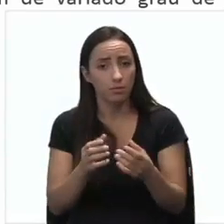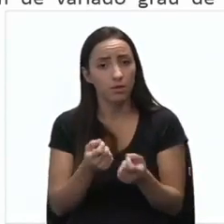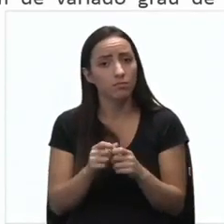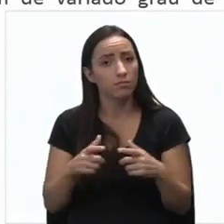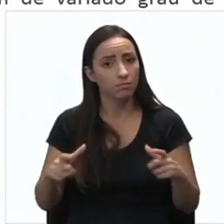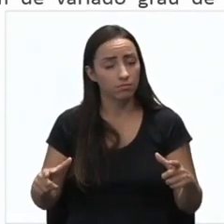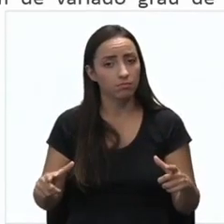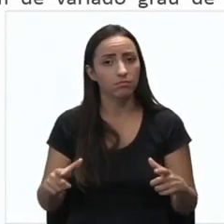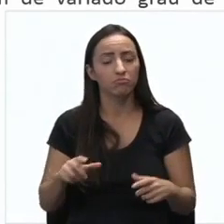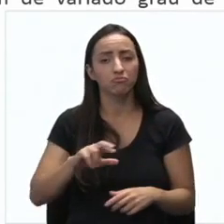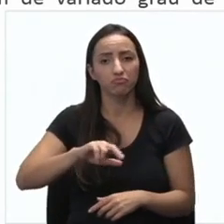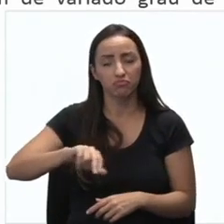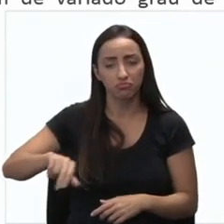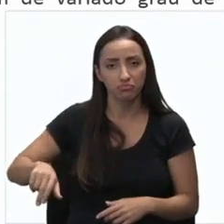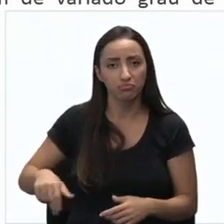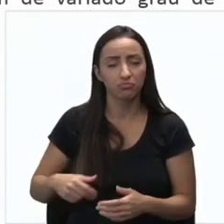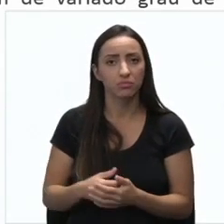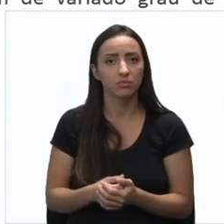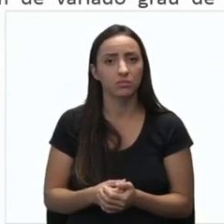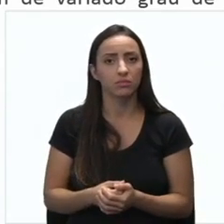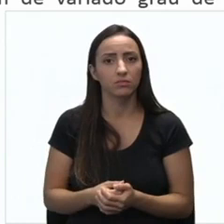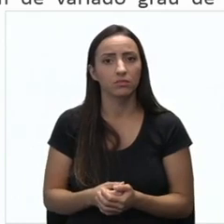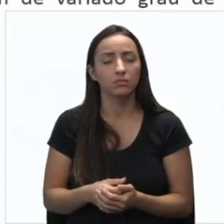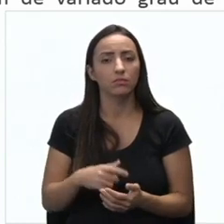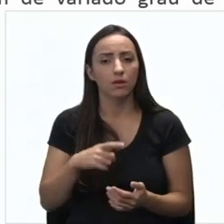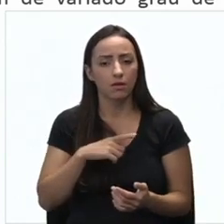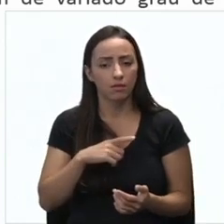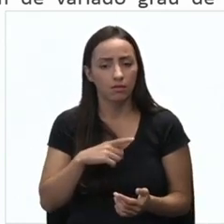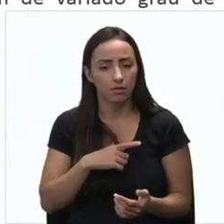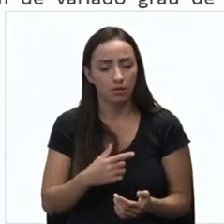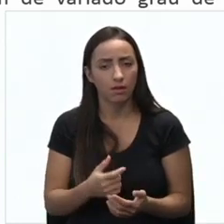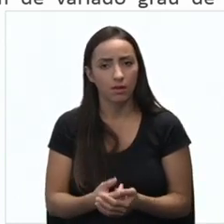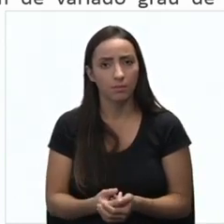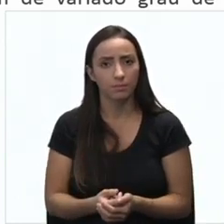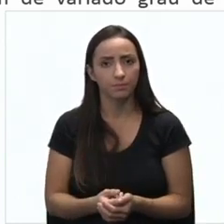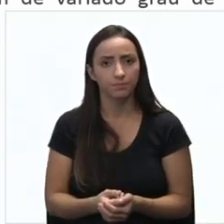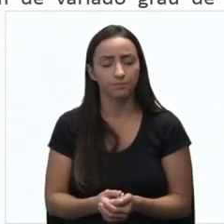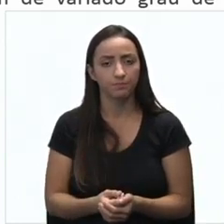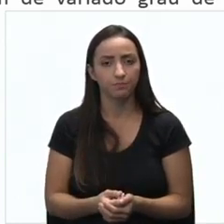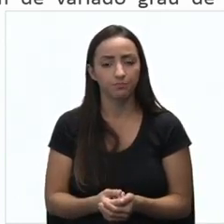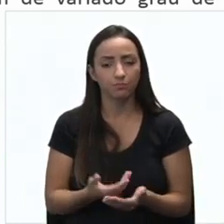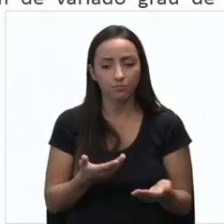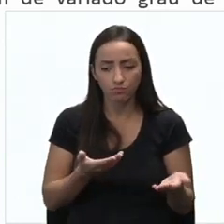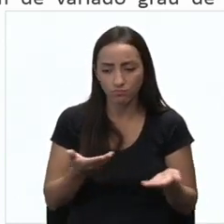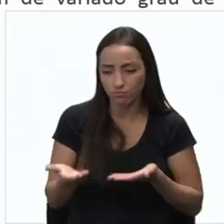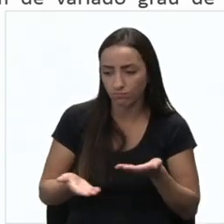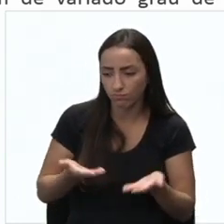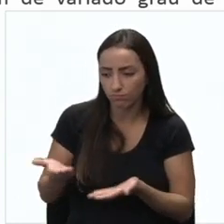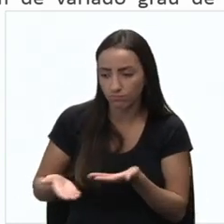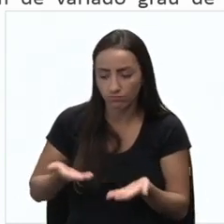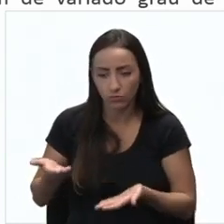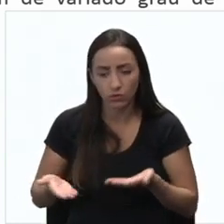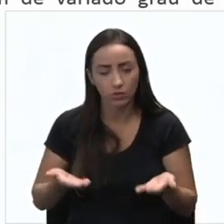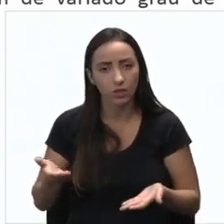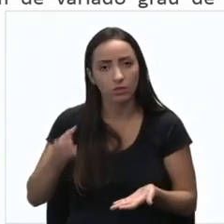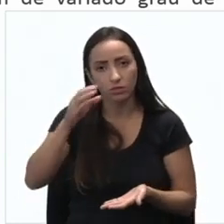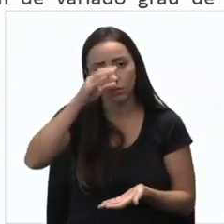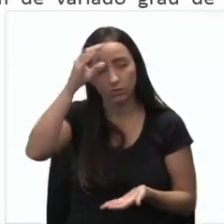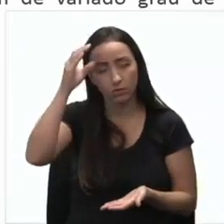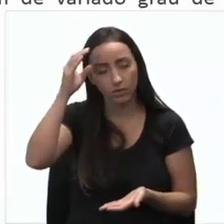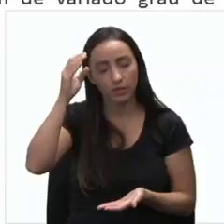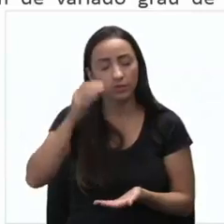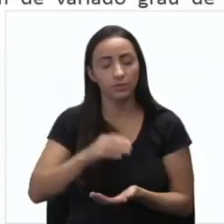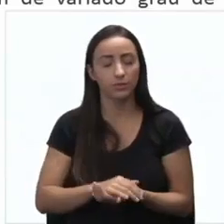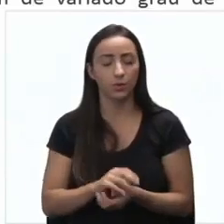ampla, bem diversificada, né? Que está envolvida no cuidado com o cliente, o